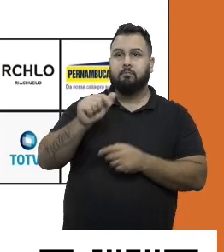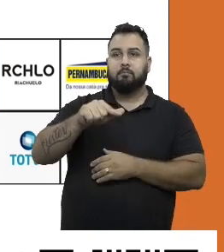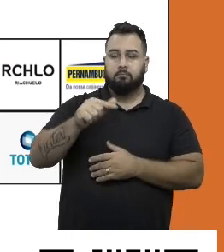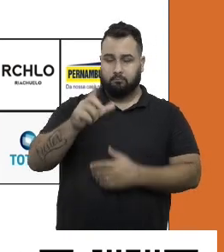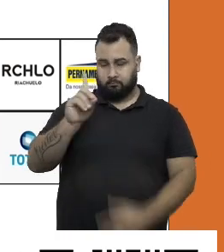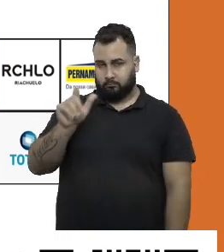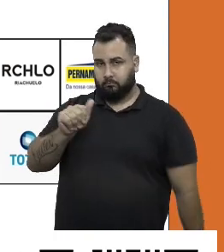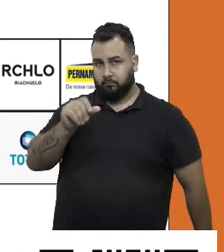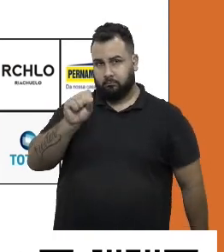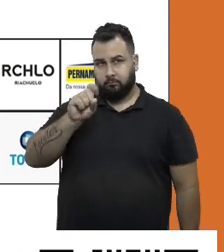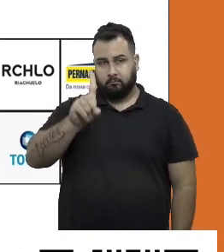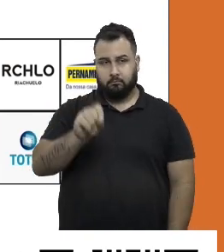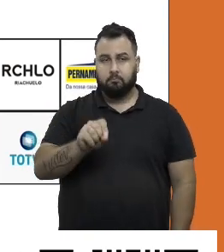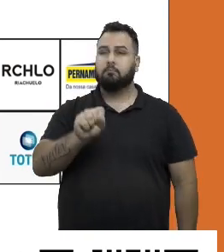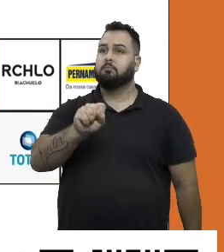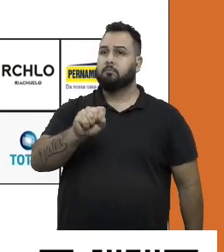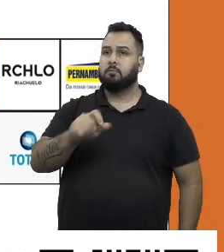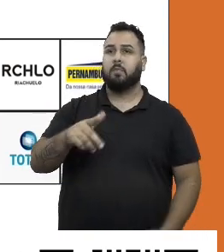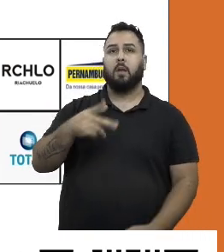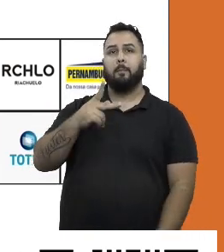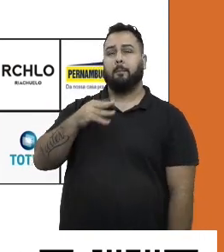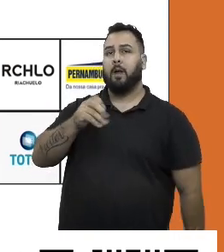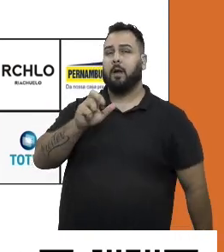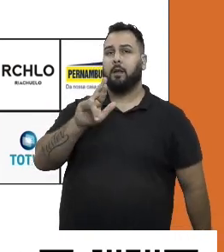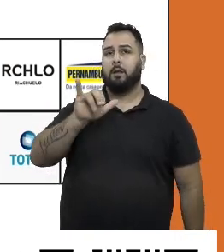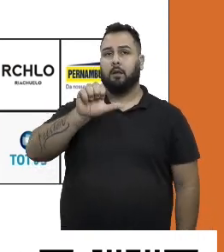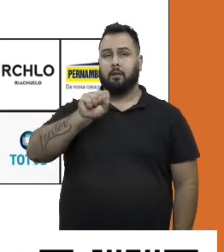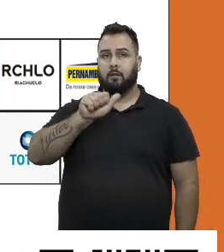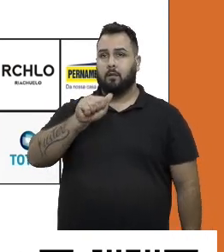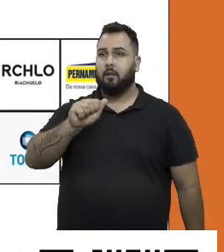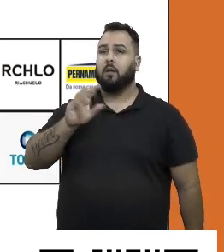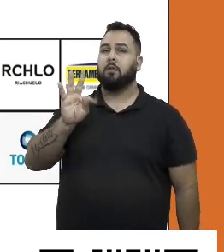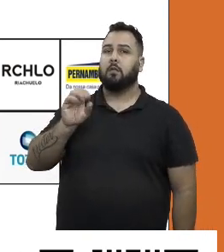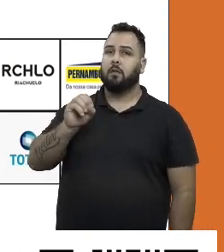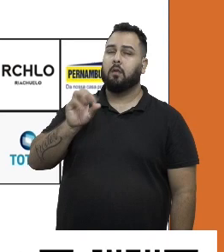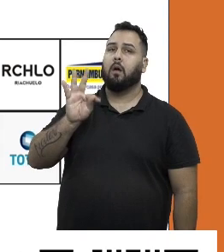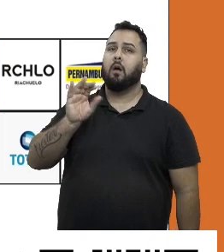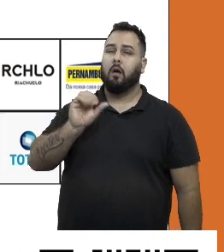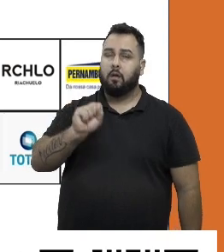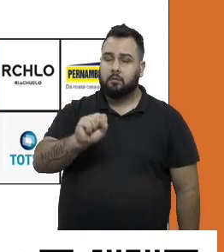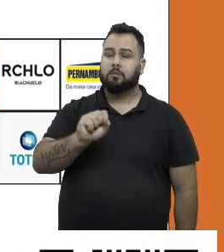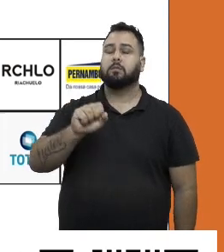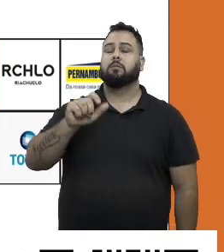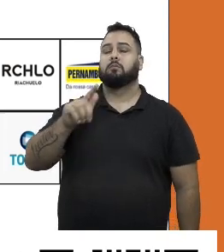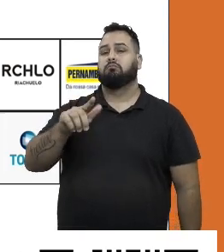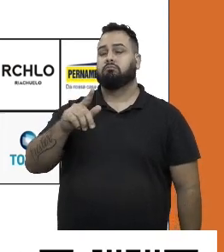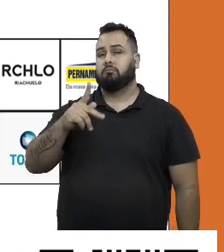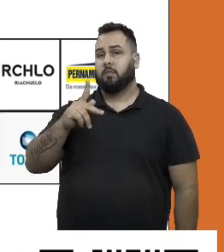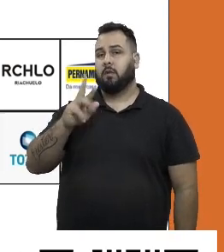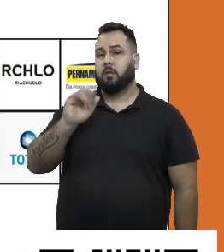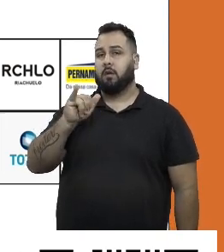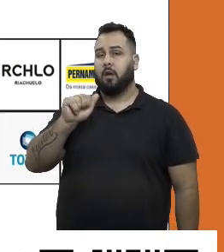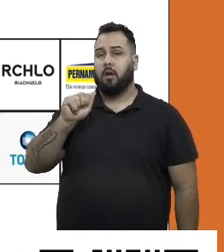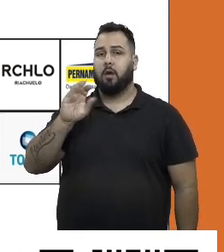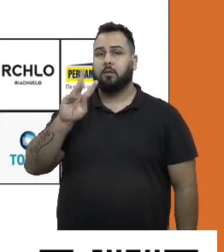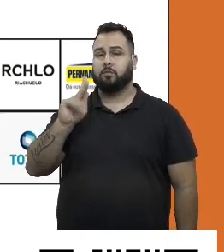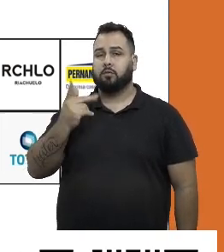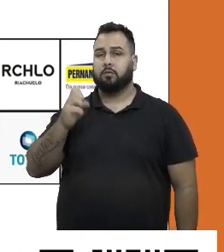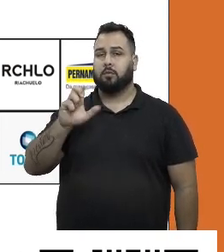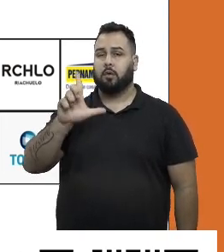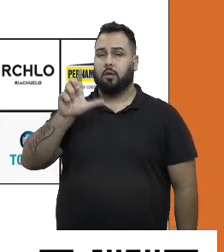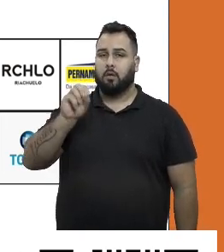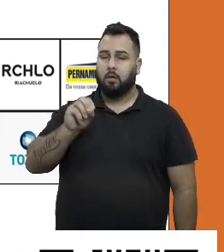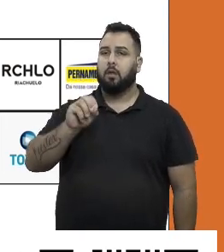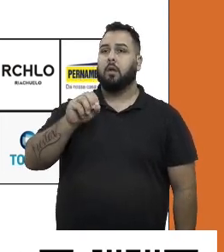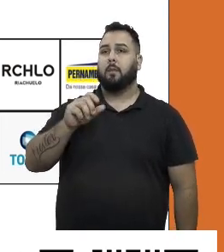players aí como Joãozinho comentou então Marisa totus SPC Pernambucanas Riachuelo Grupo Pão de Açúcar E por aí vai